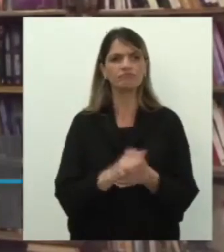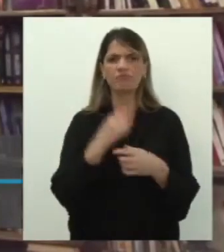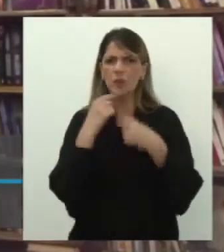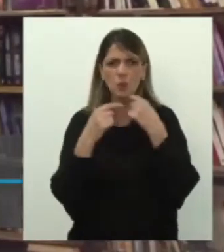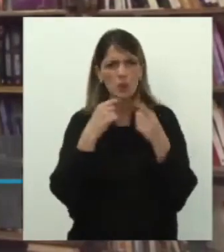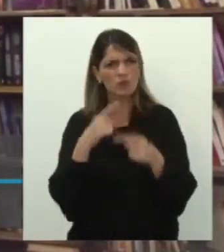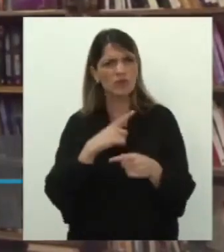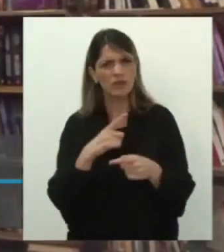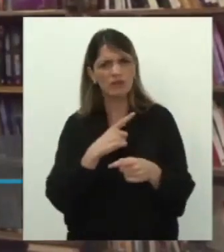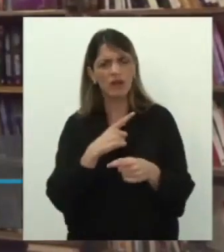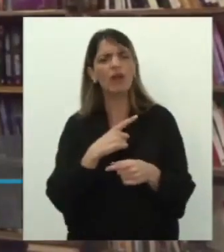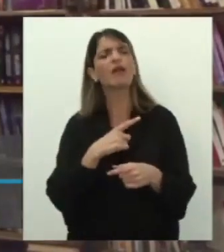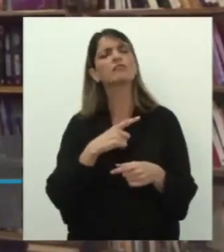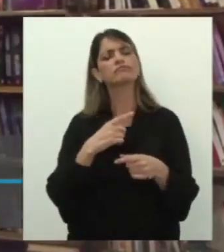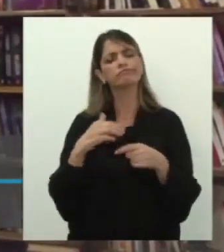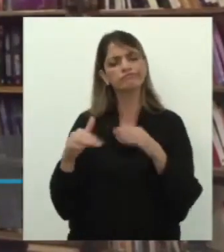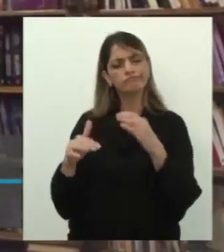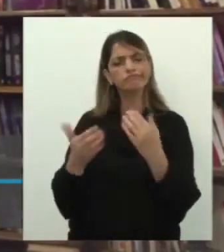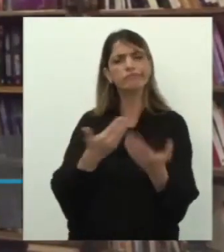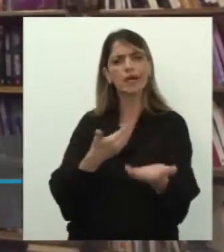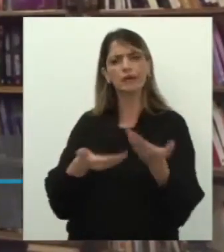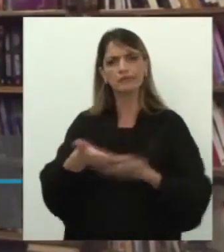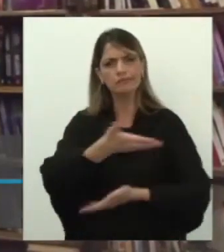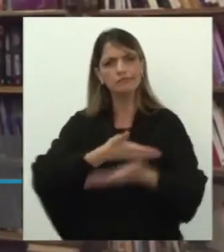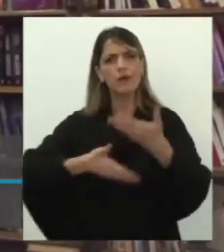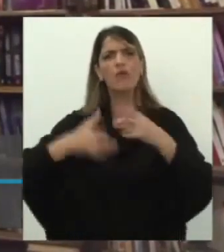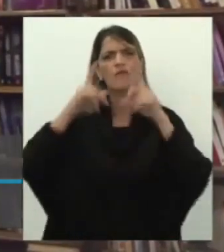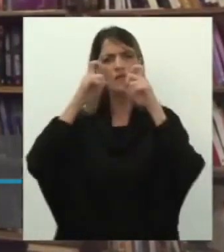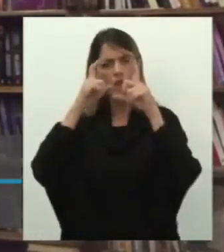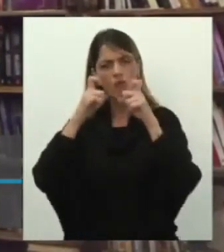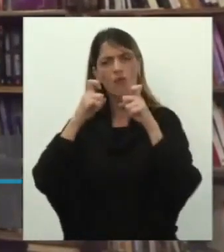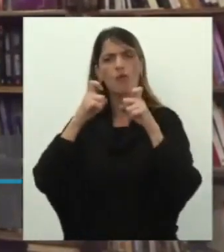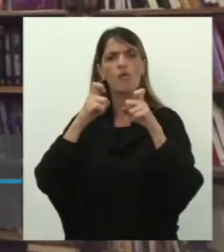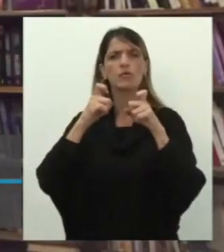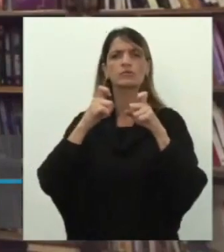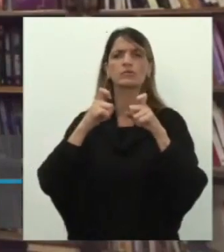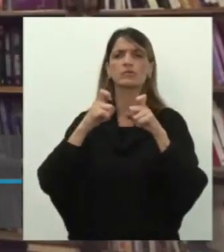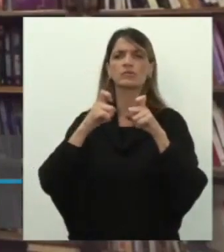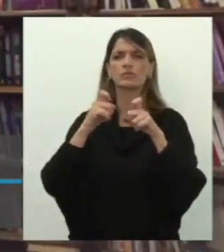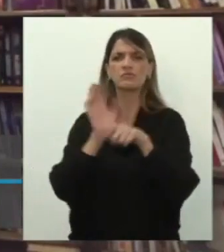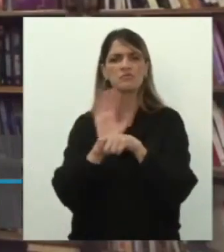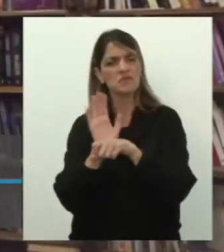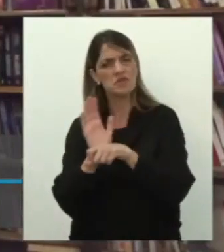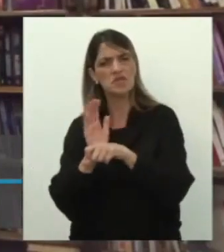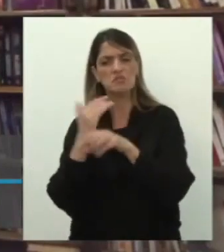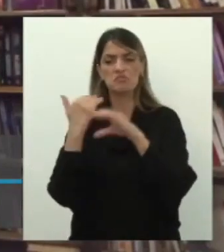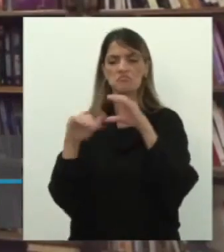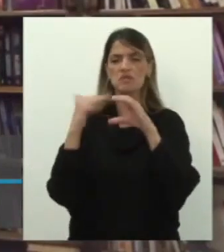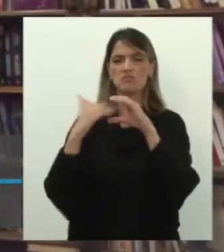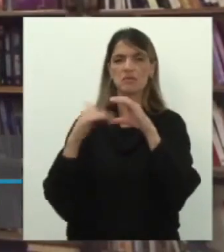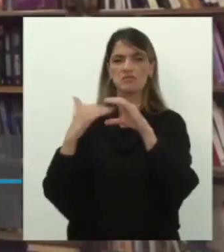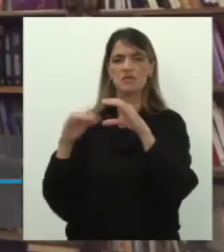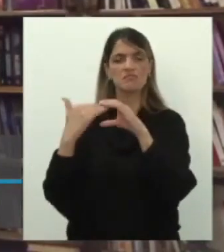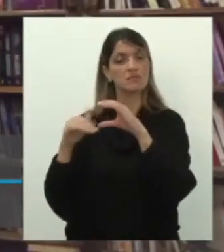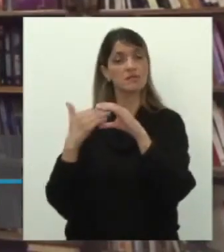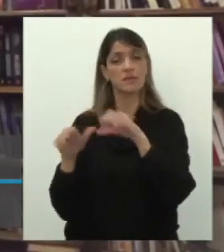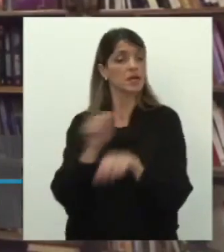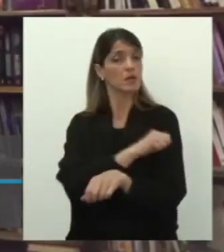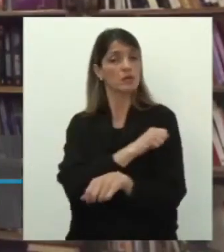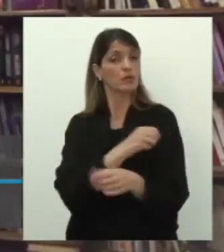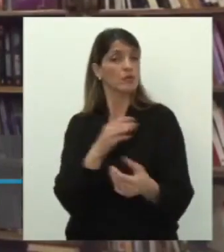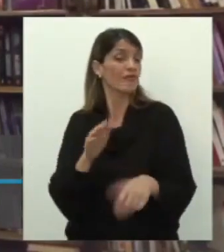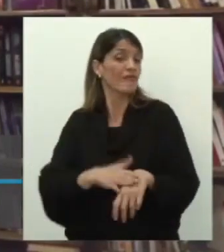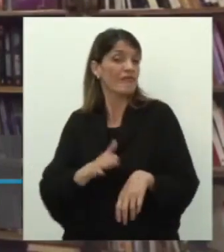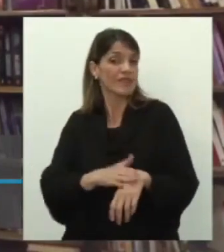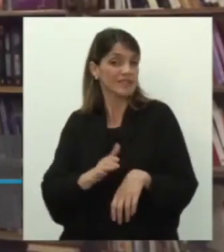e enviam fotos, imagens das atividades que os alunos estão realizando. E as professoras